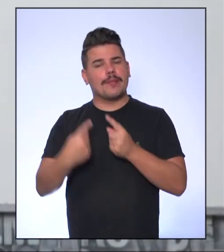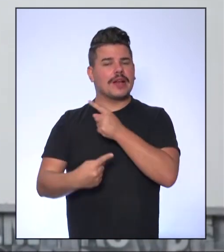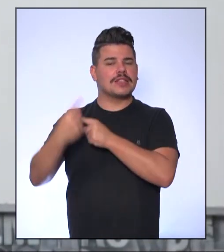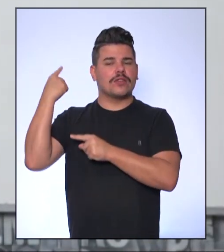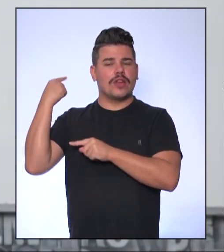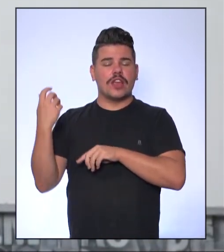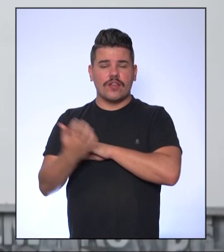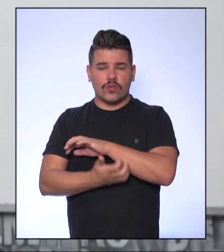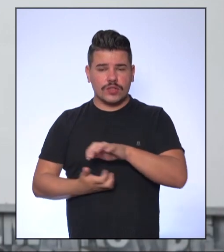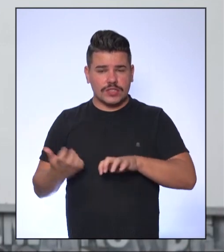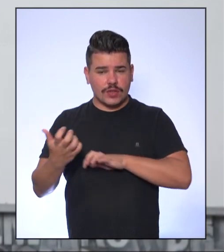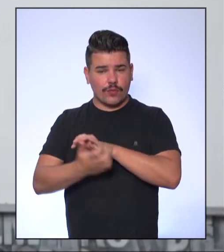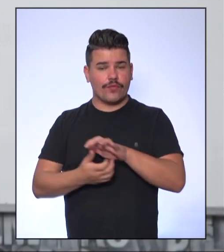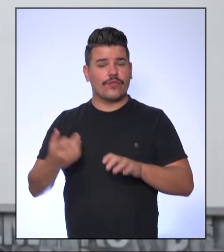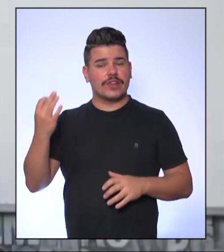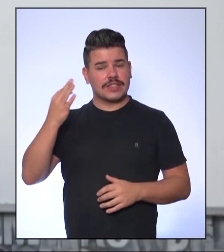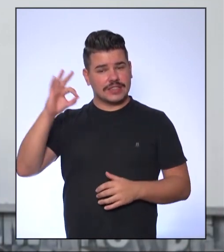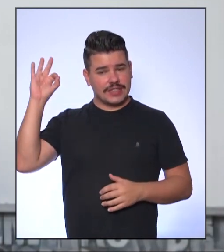Renascimento Cultural tem muito dela.